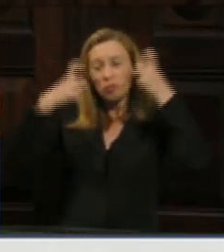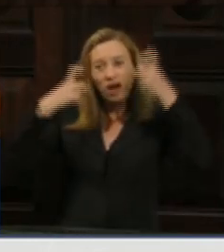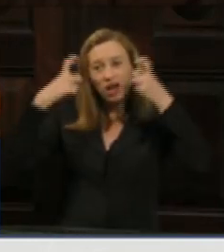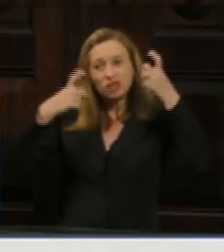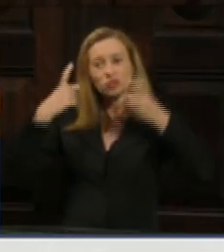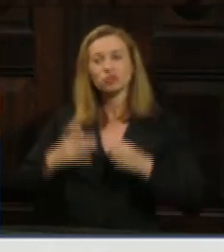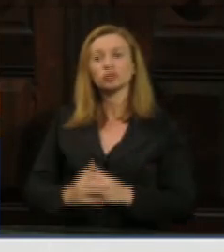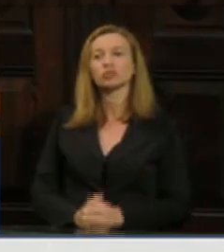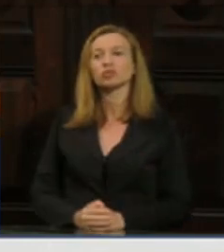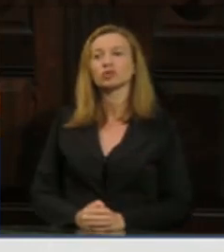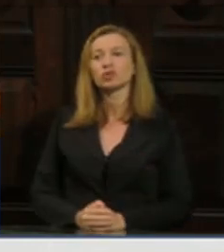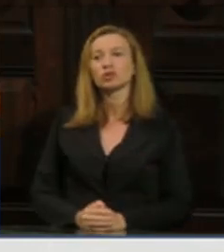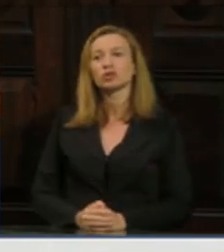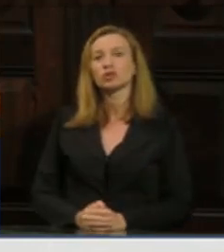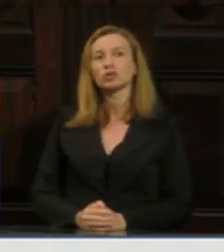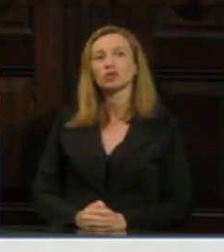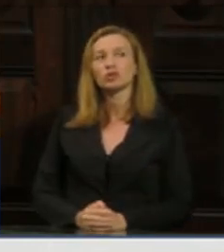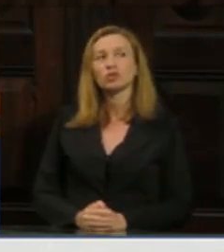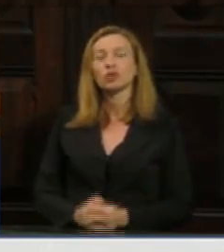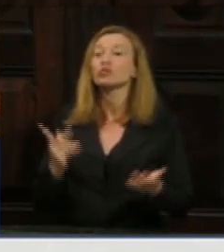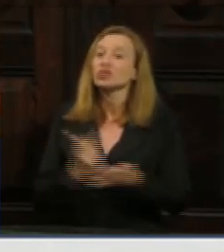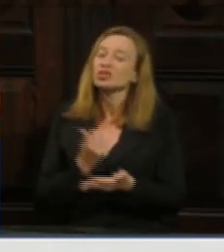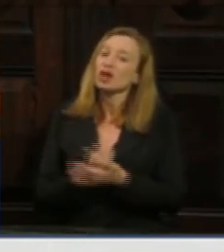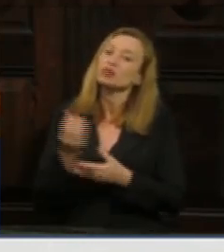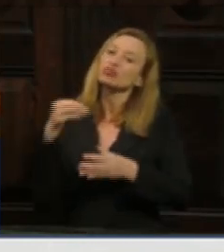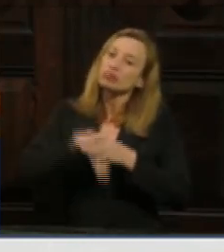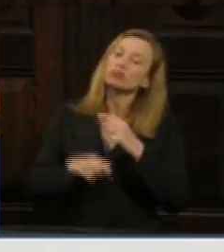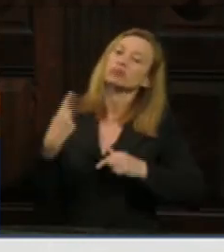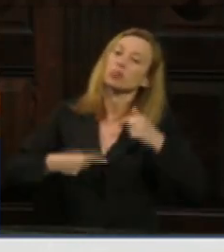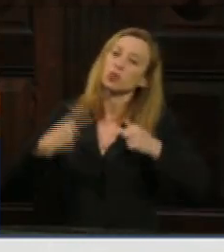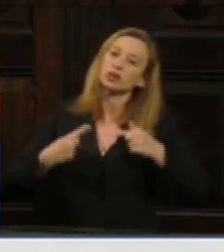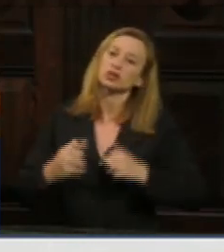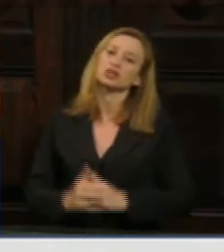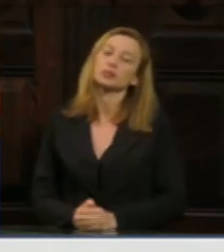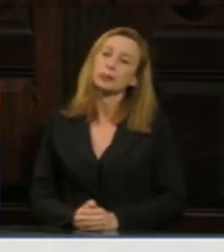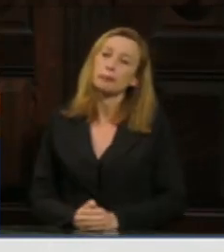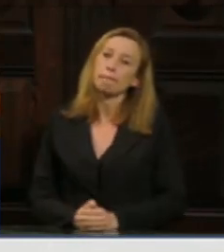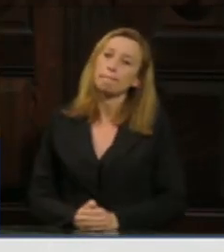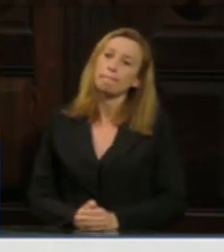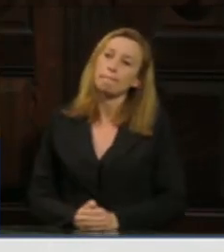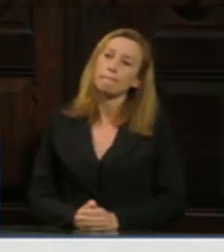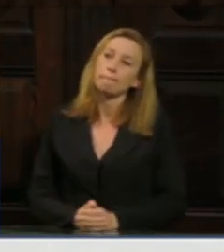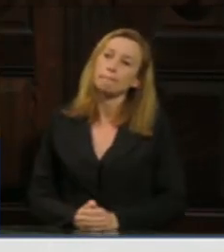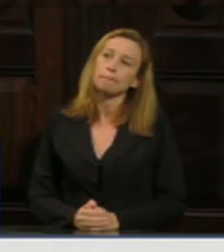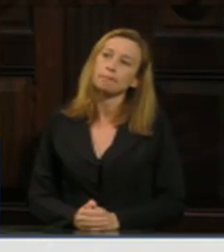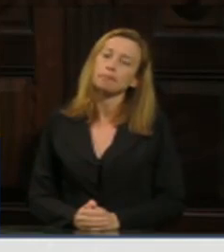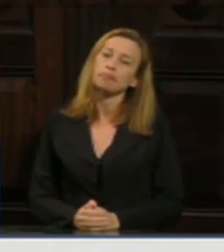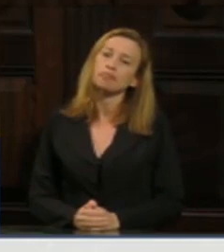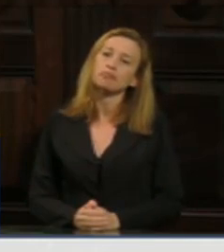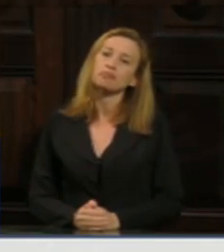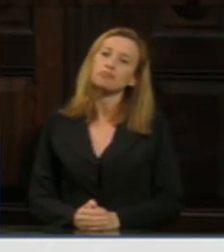por uma coisa que ele não é responsável. Um parlamentar